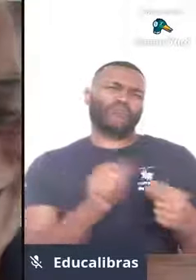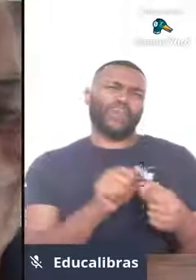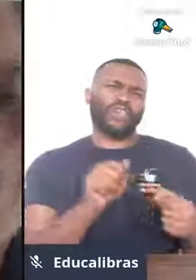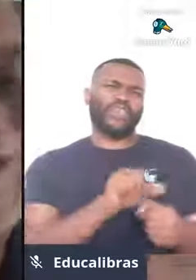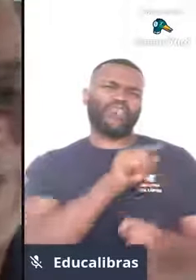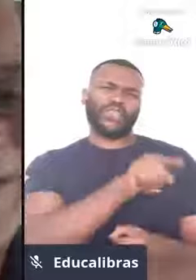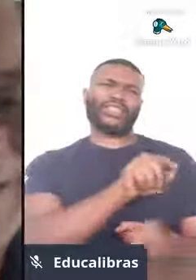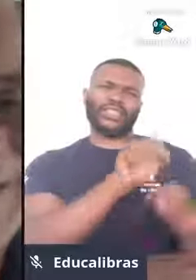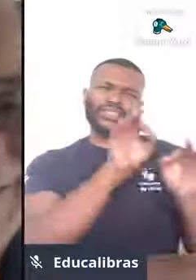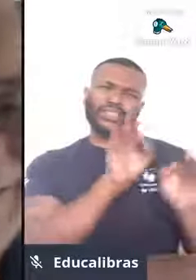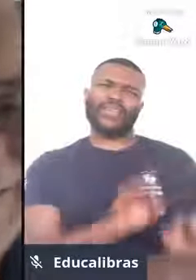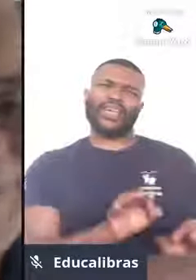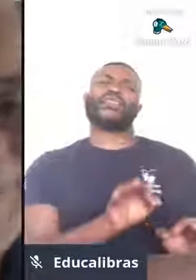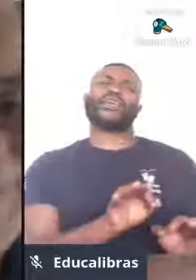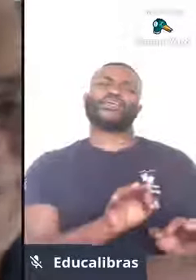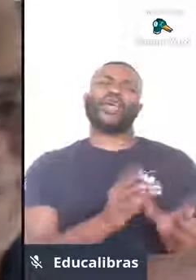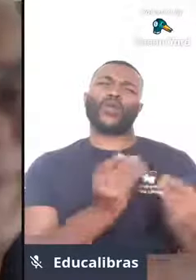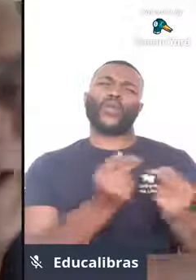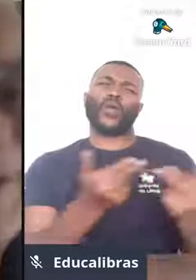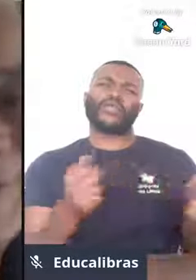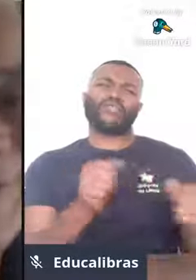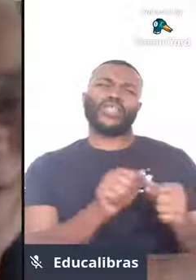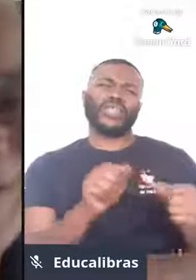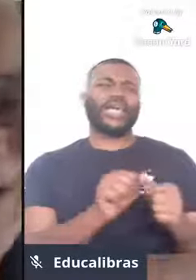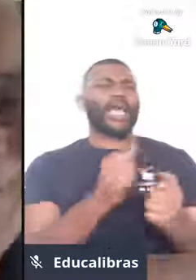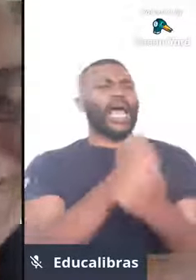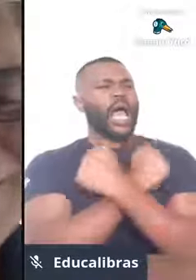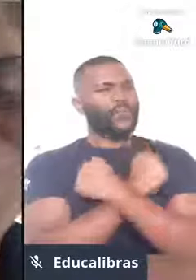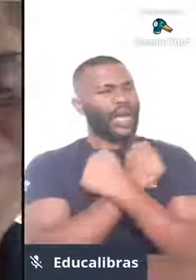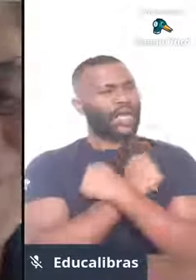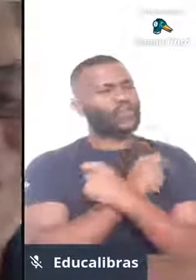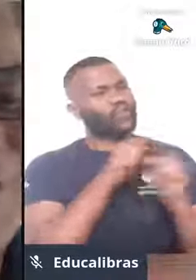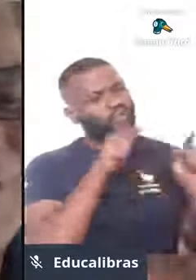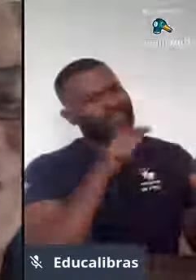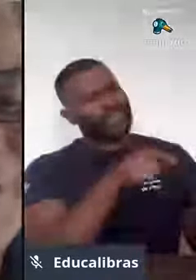muita coisa. Um abraço a você e um abraço a todos que estão nos ouvindo.